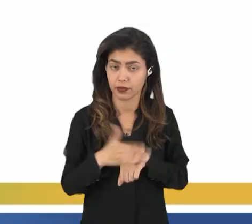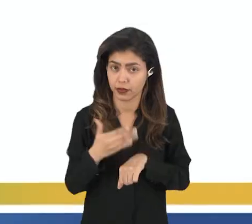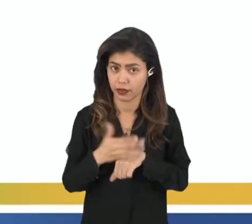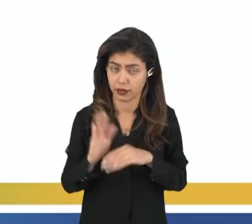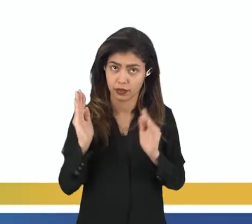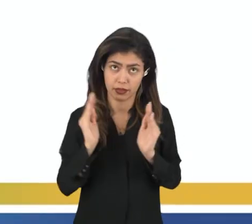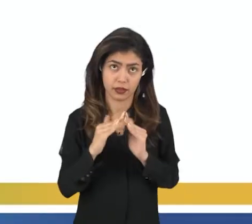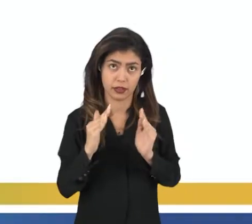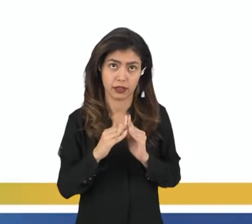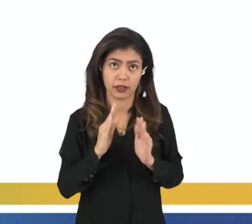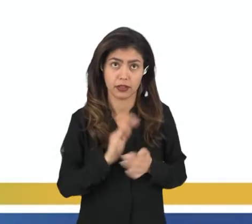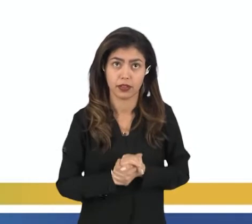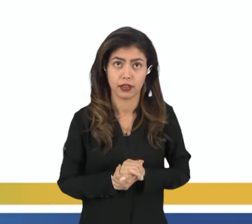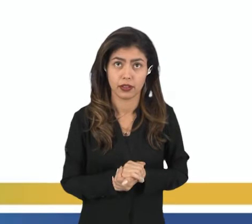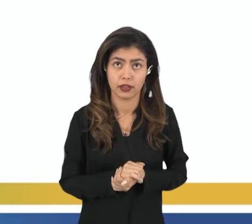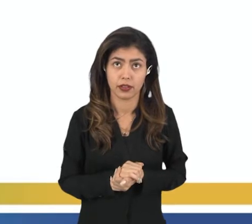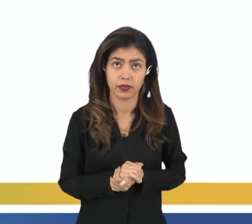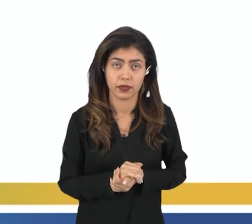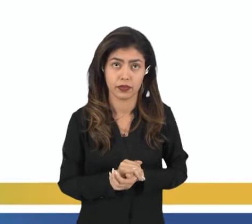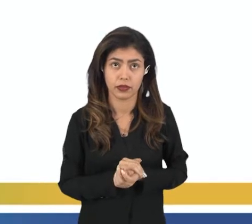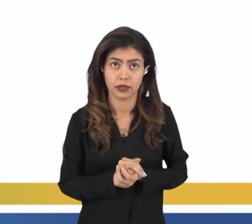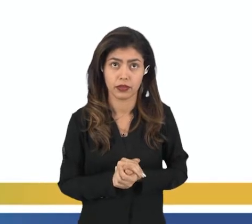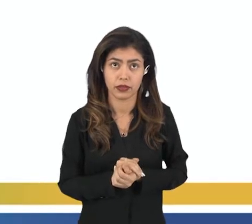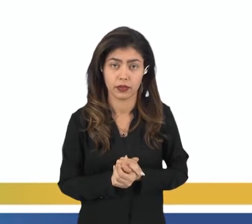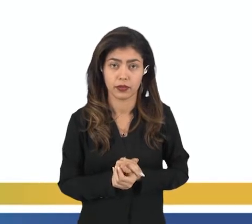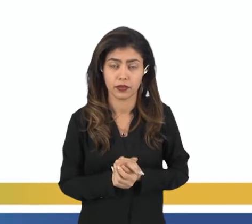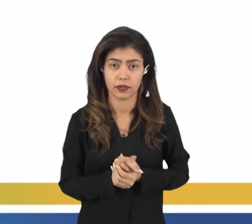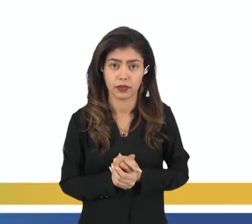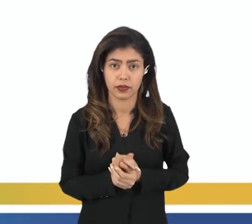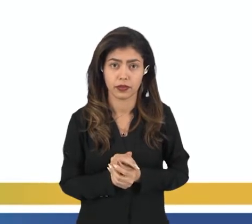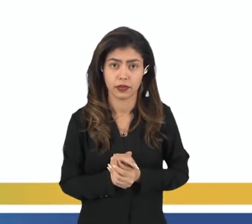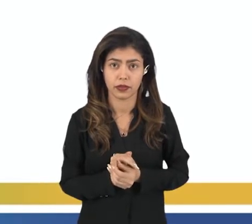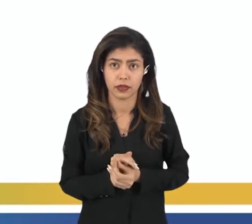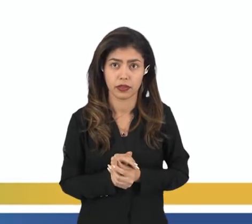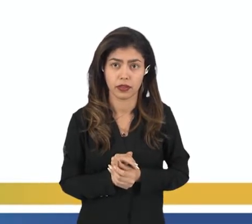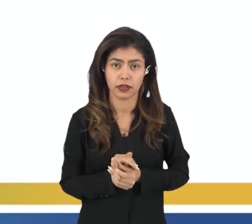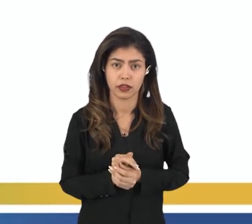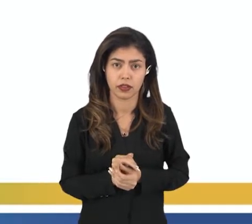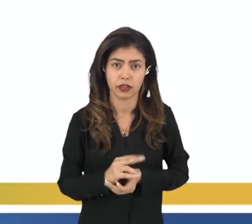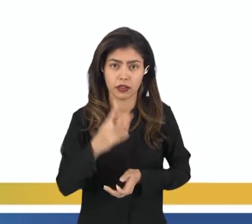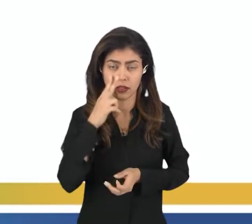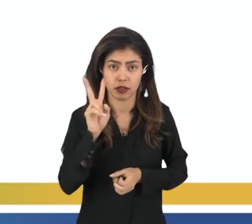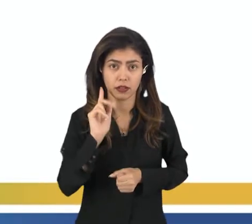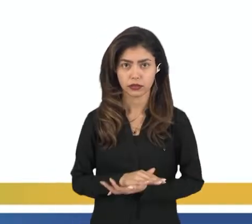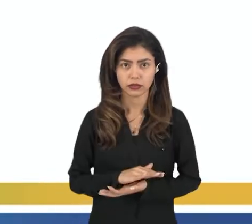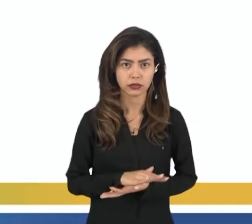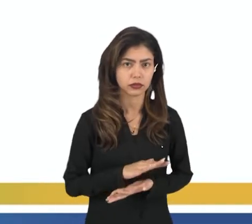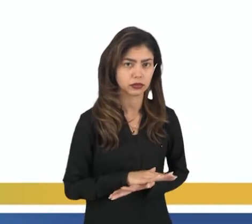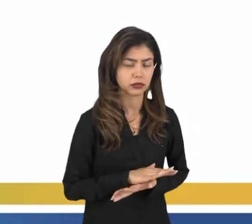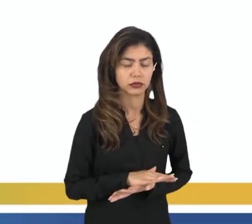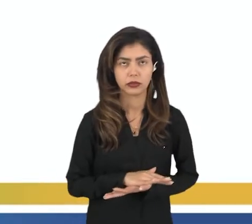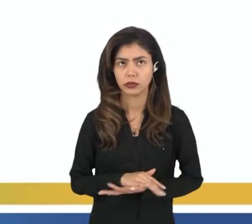exercitando em casa. Depois do exercitando em casa, a gente vai ver um videozinho.